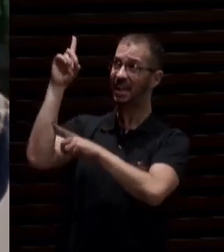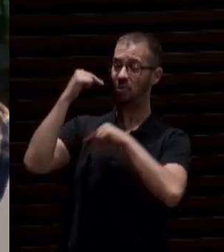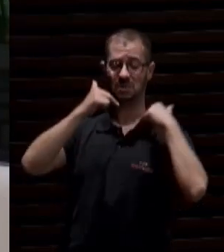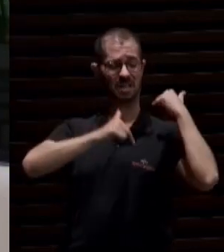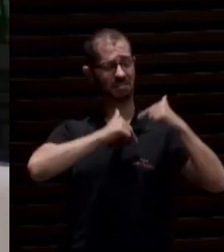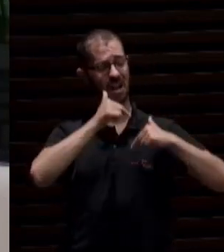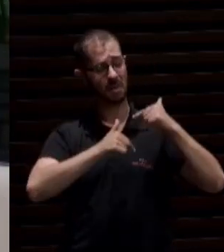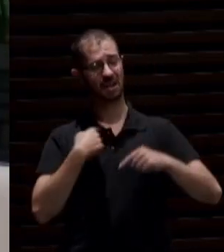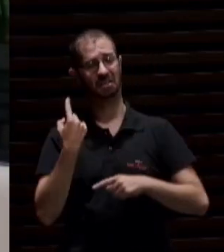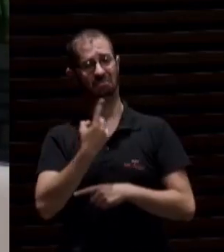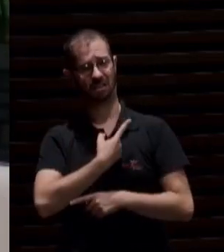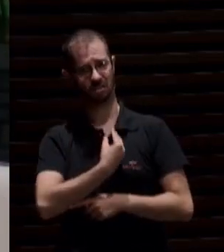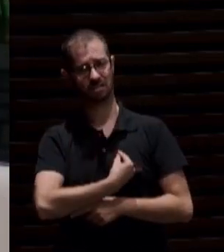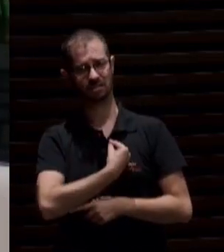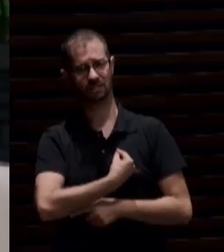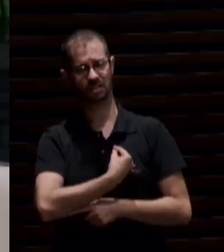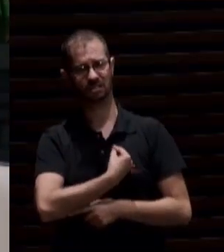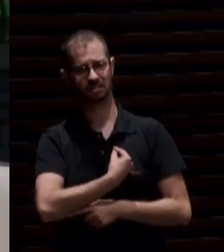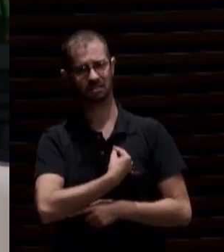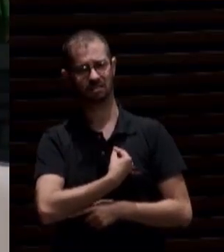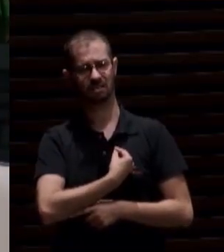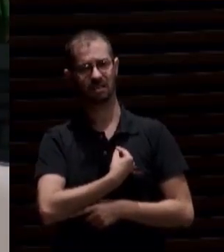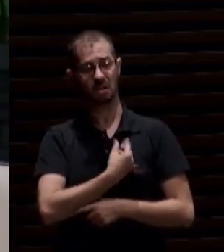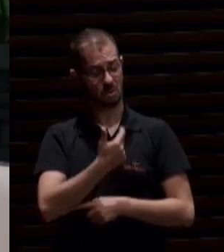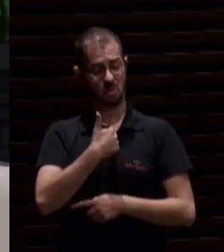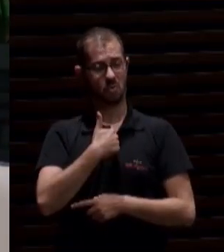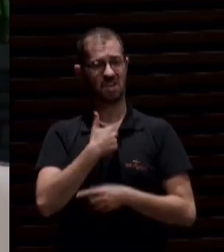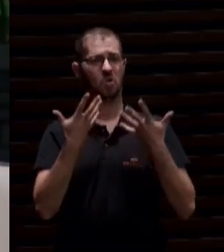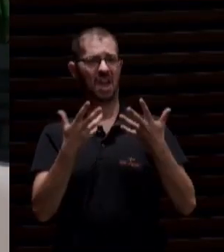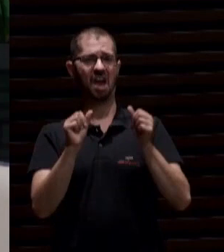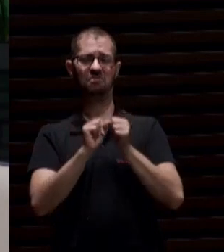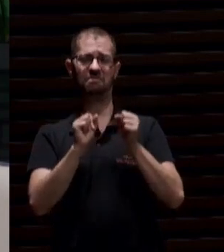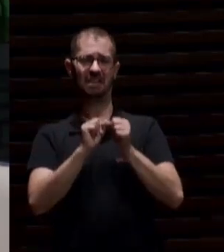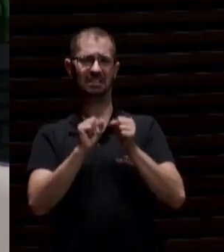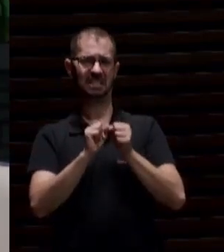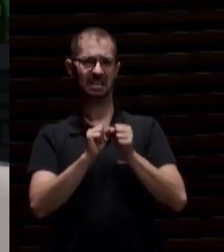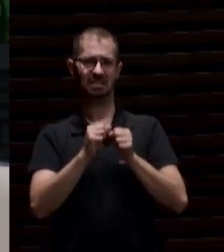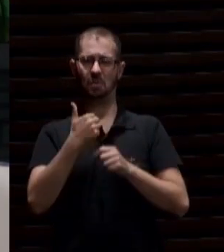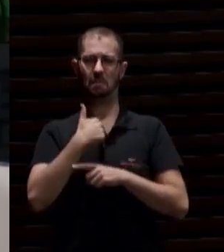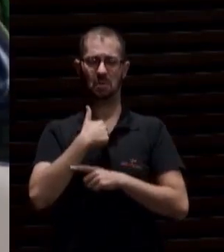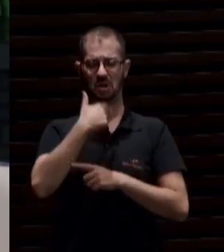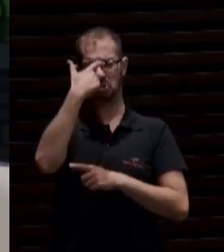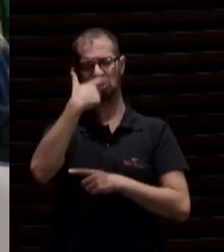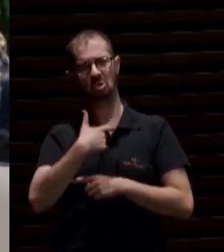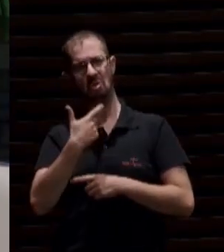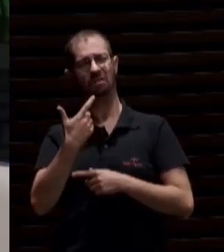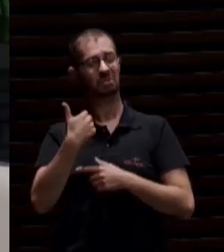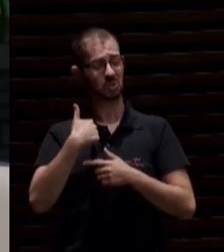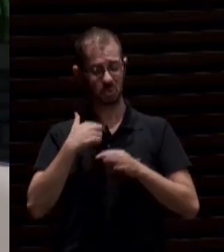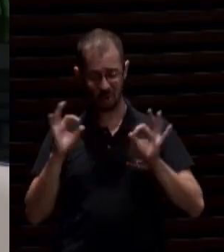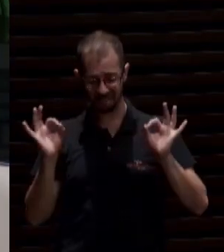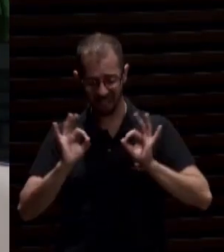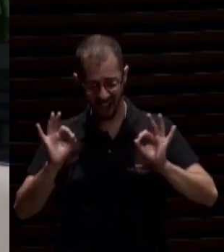nossas vidas. Não é aquilo que nós podemos produzir. Não é porque nós somos alguma coisa, porque nós não somos nada,